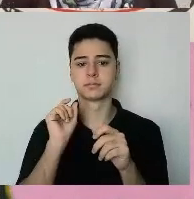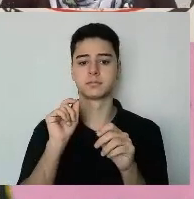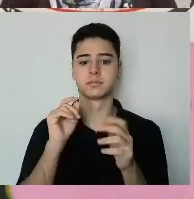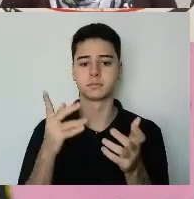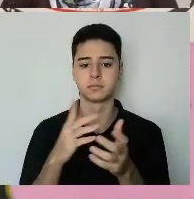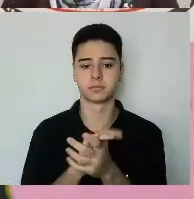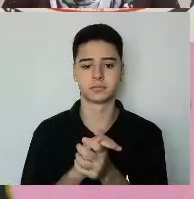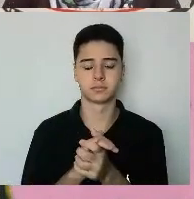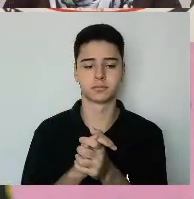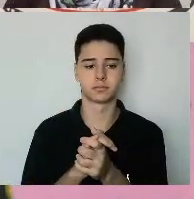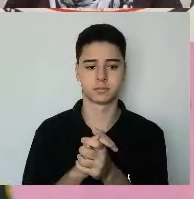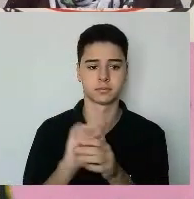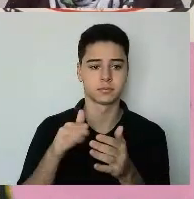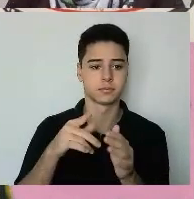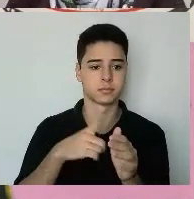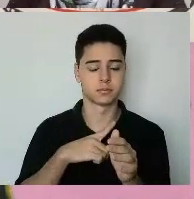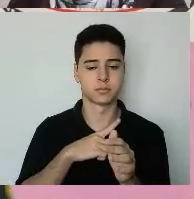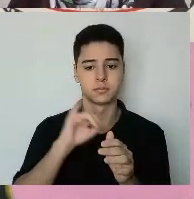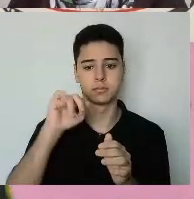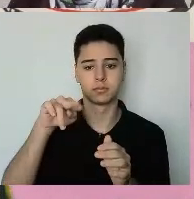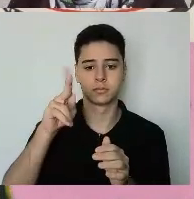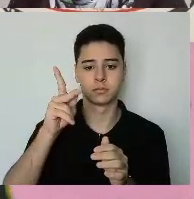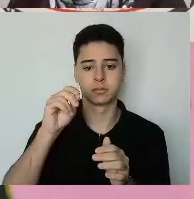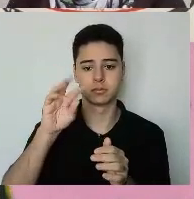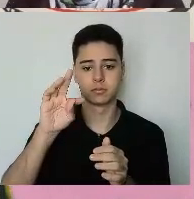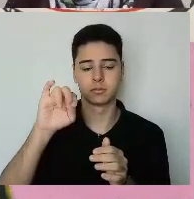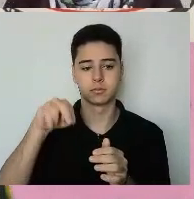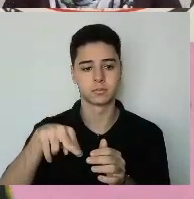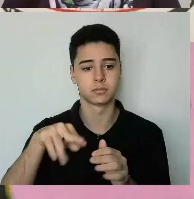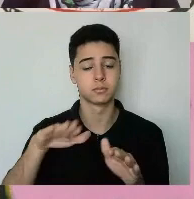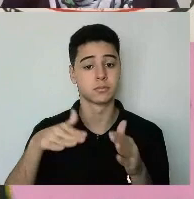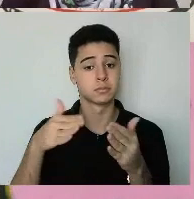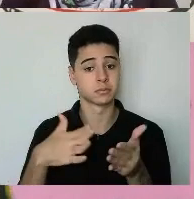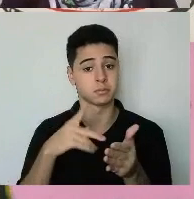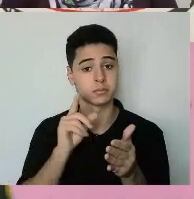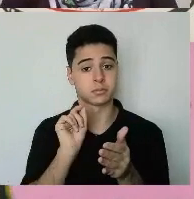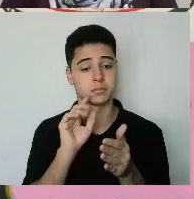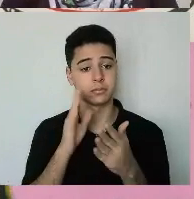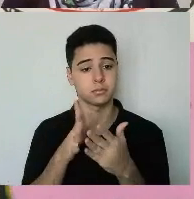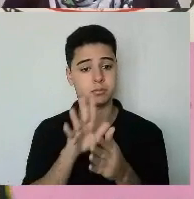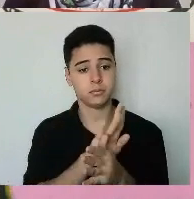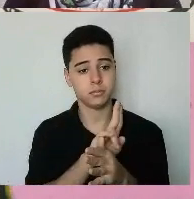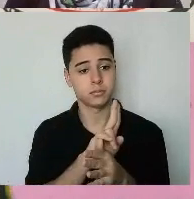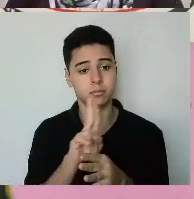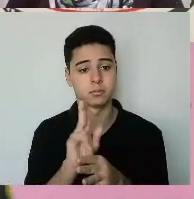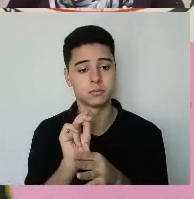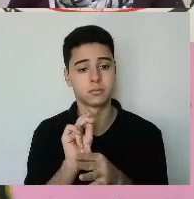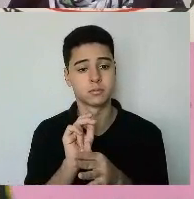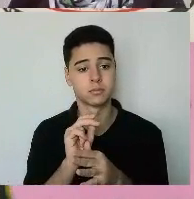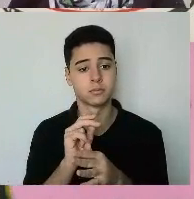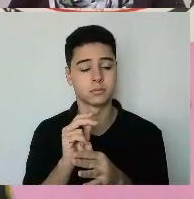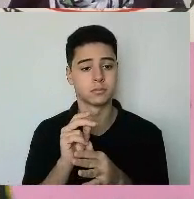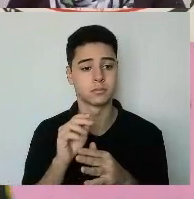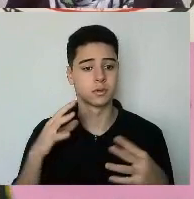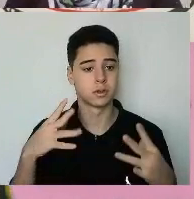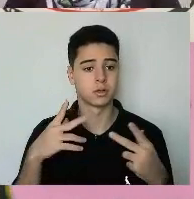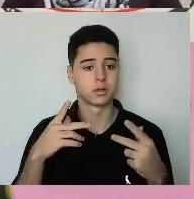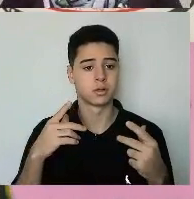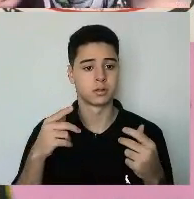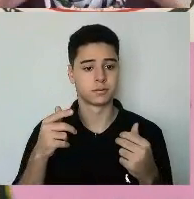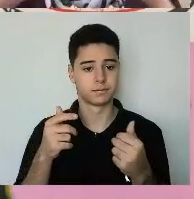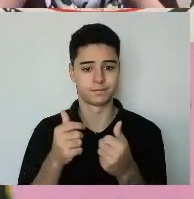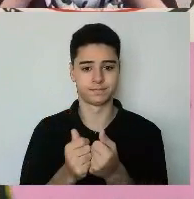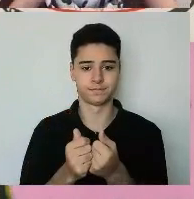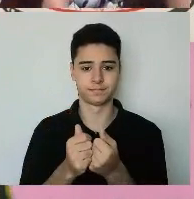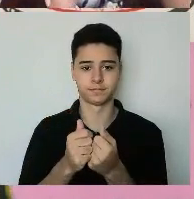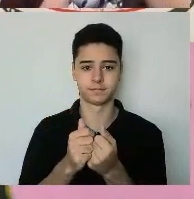mas tem a obra dele em Inhotim. Essa obra dele chama Tríade Trindade. Vocês estão